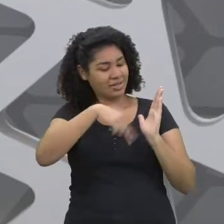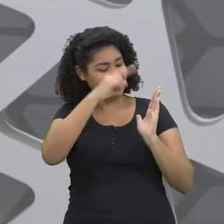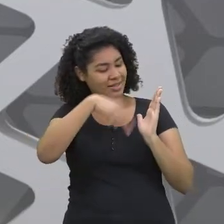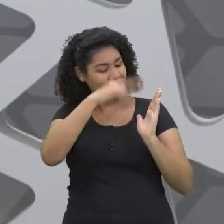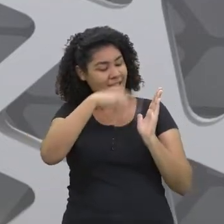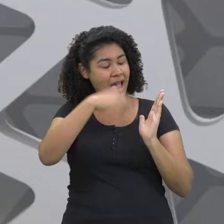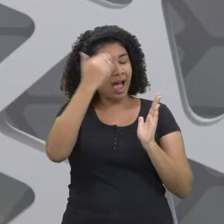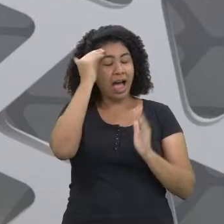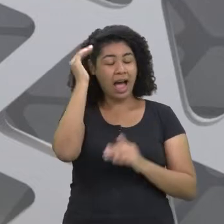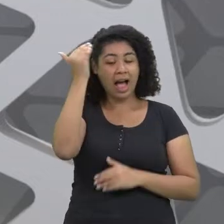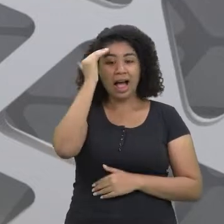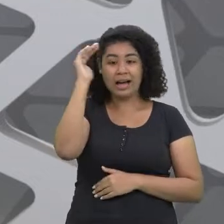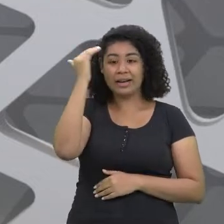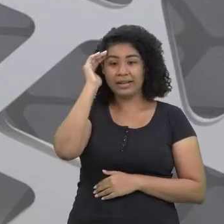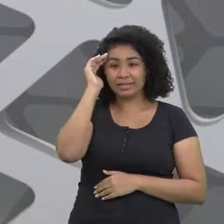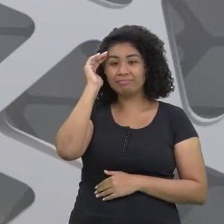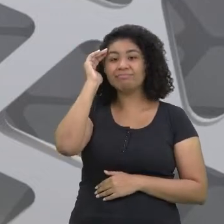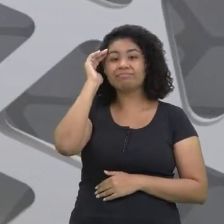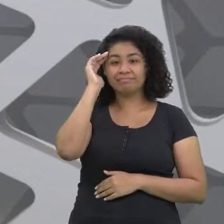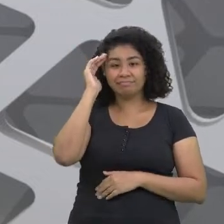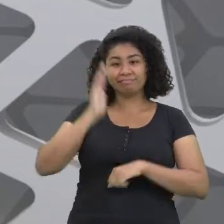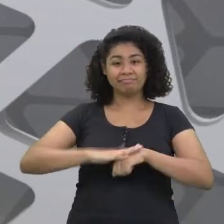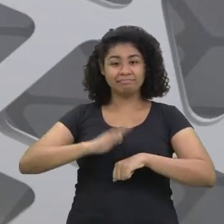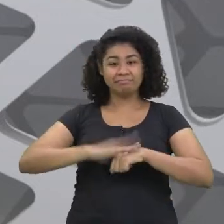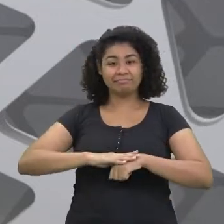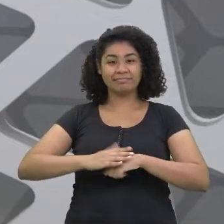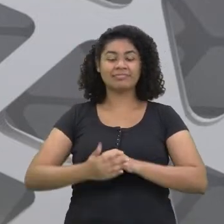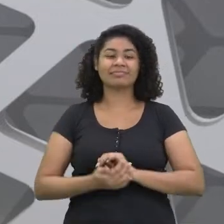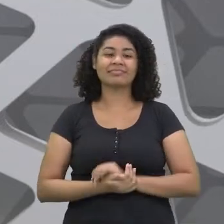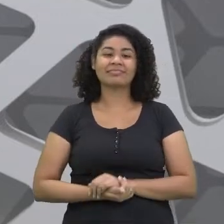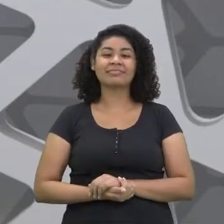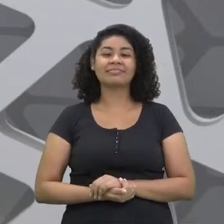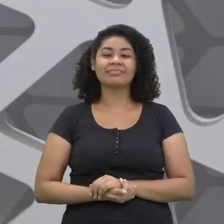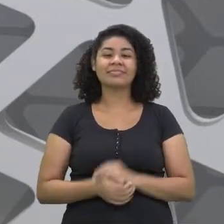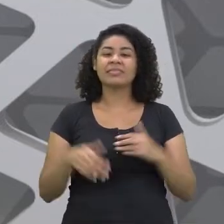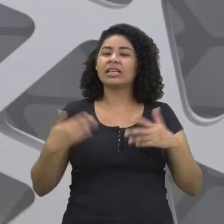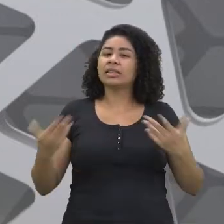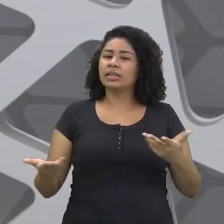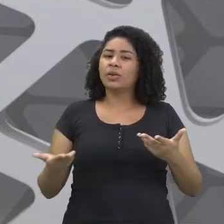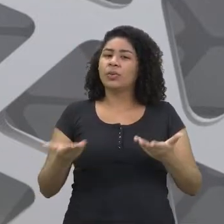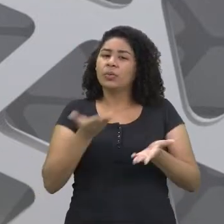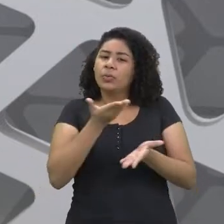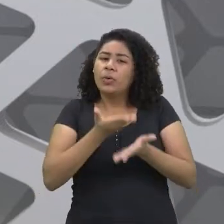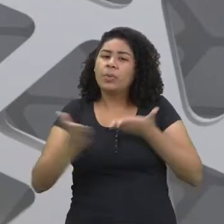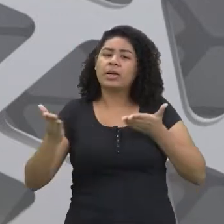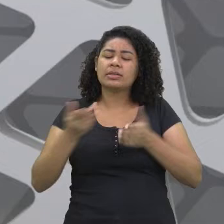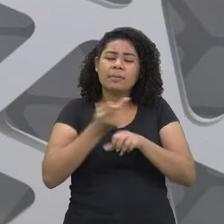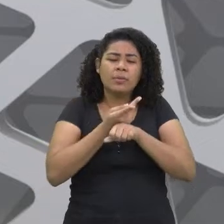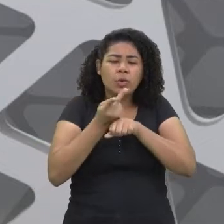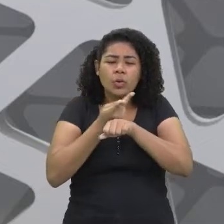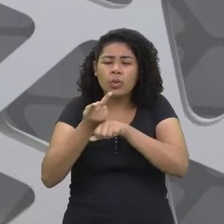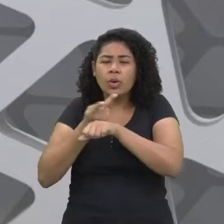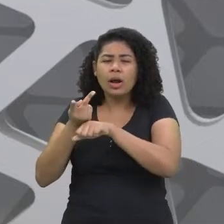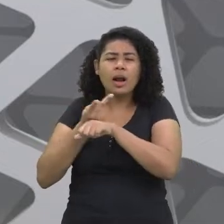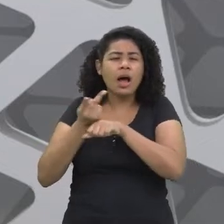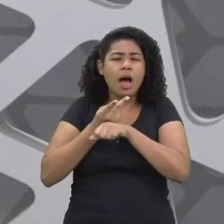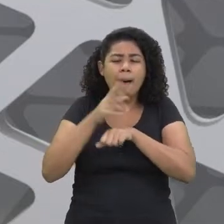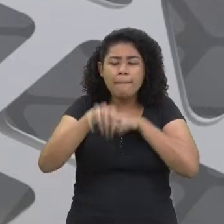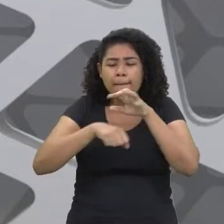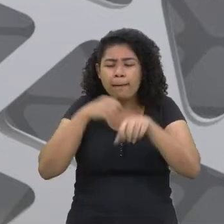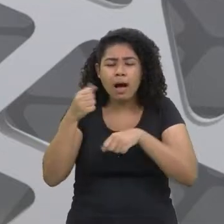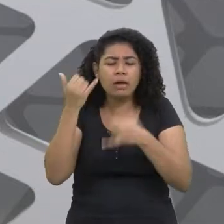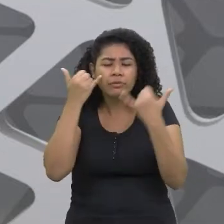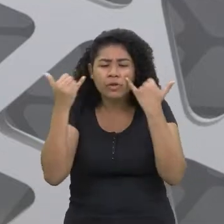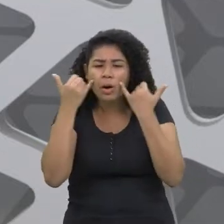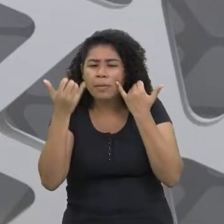e interpretar por conta própria, né? Então, quando a gente passa a procurar o conhecimento, quando a gente